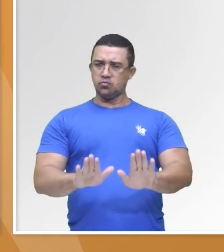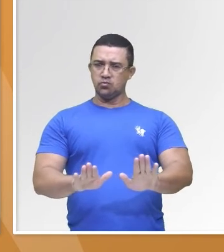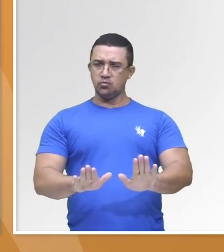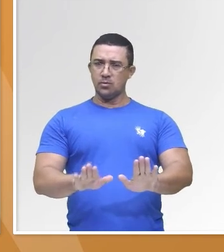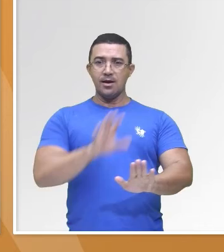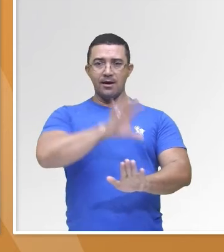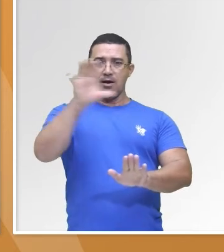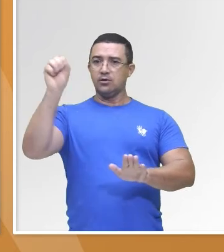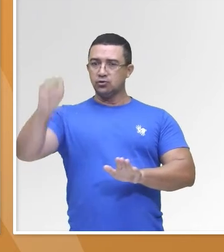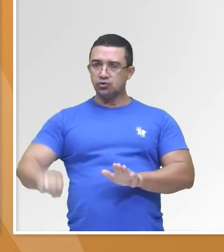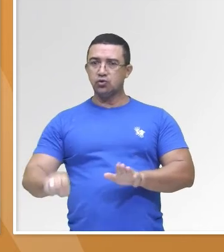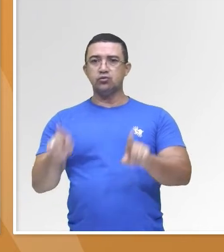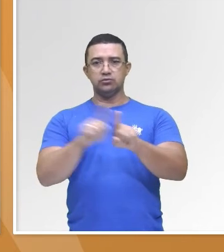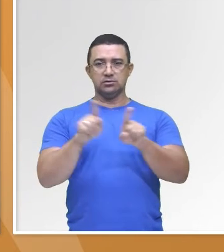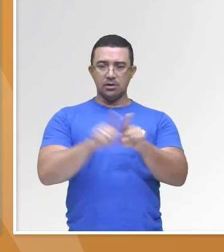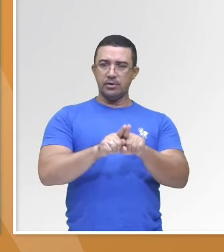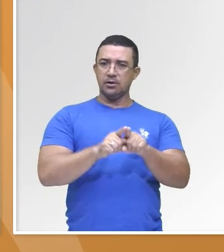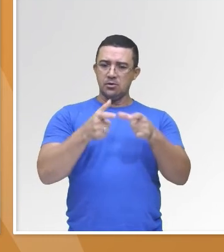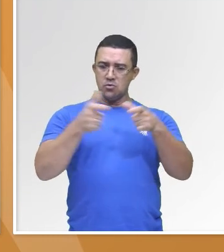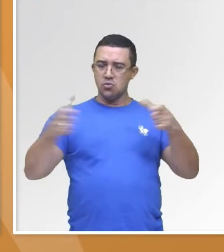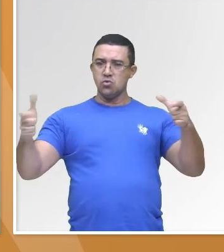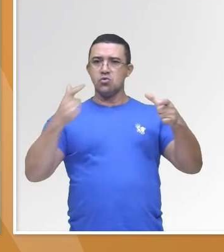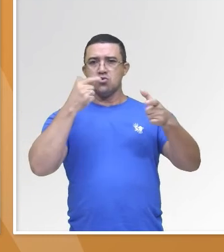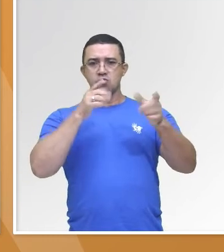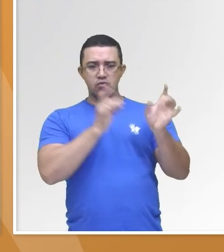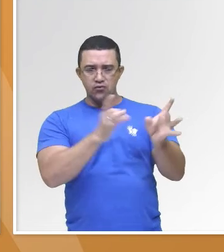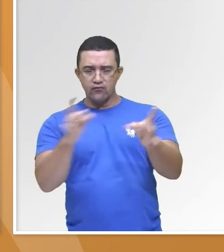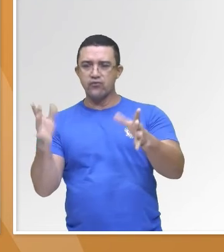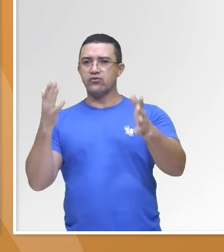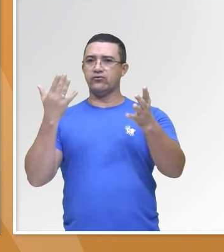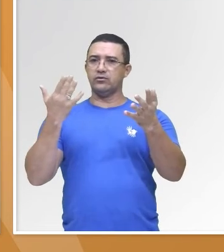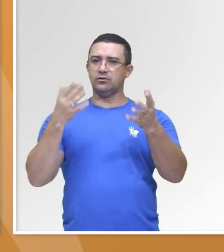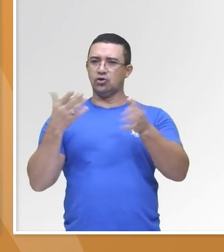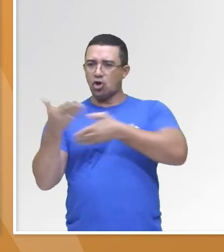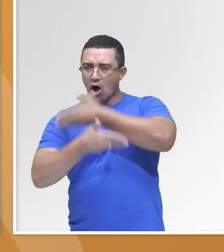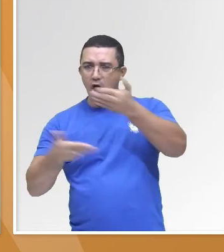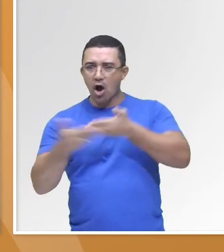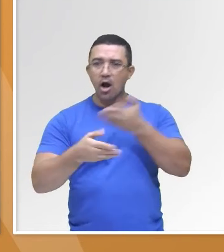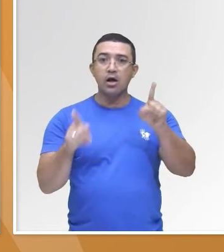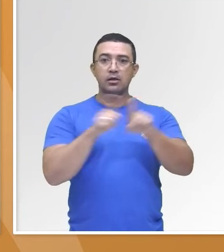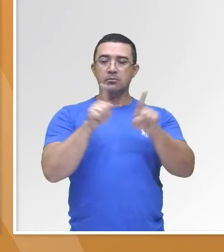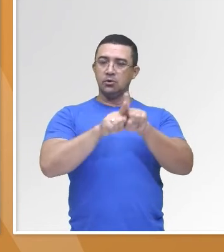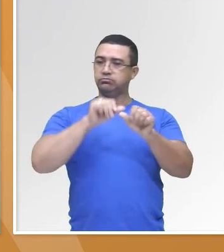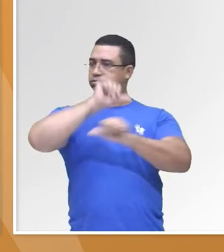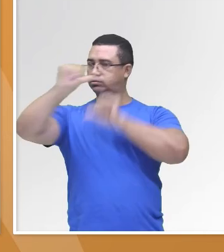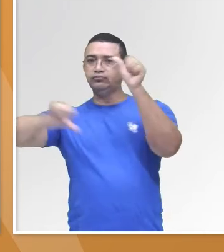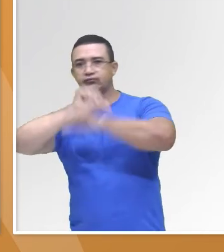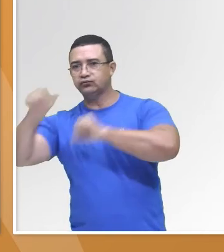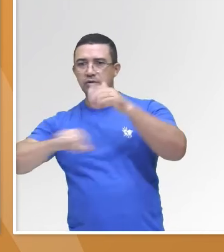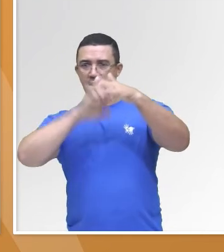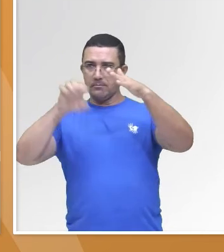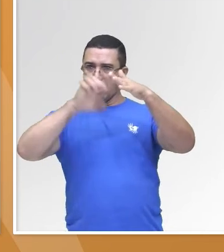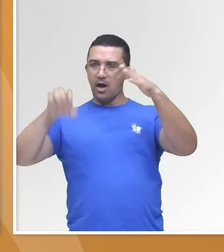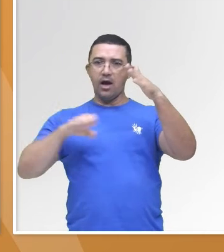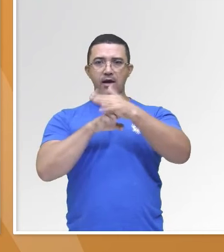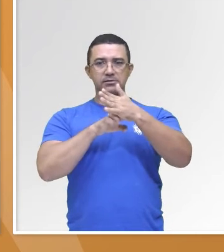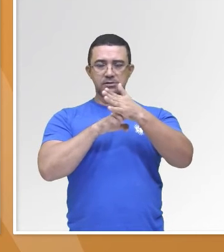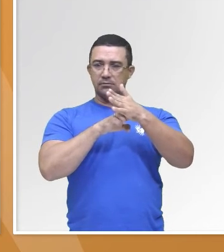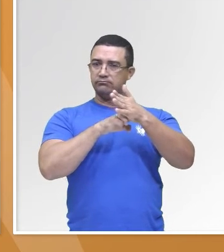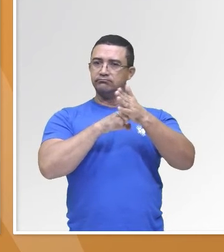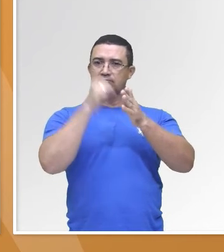interno, depois houve uma evolução, se transformaram em grandes empresas nacionais, posteriormente houve